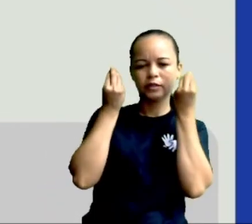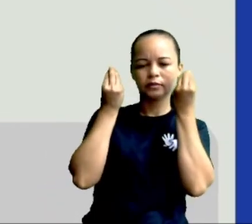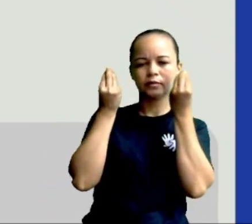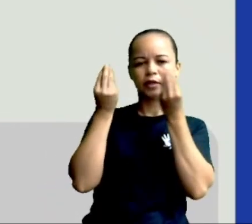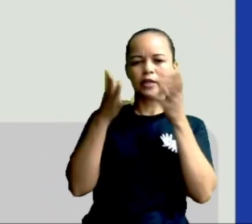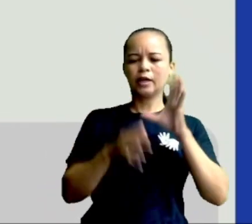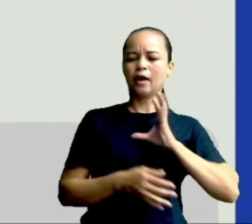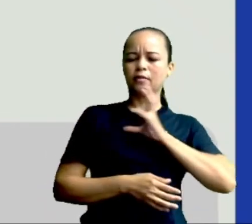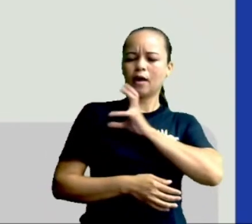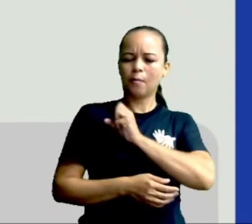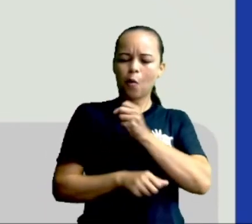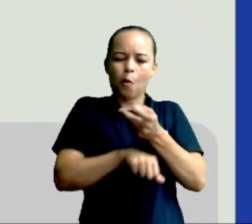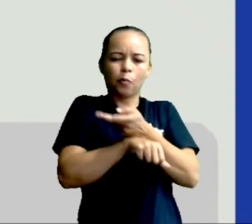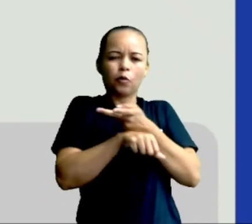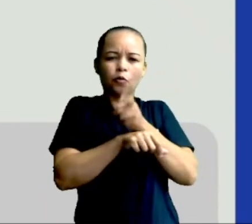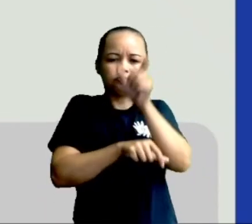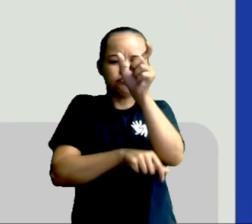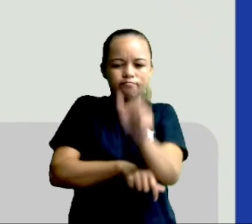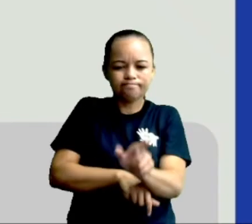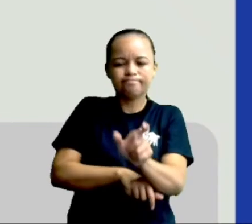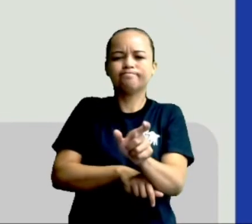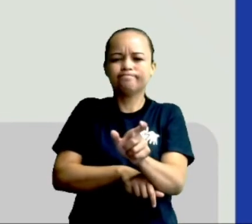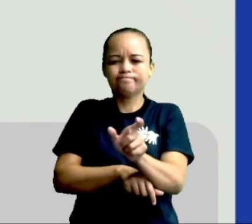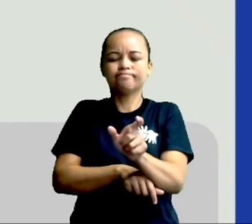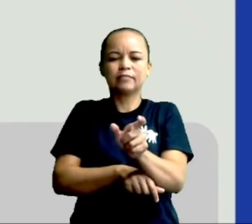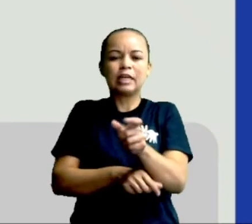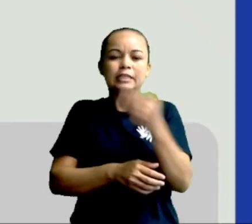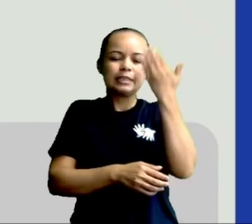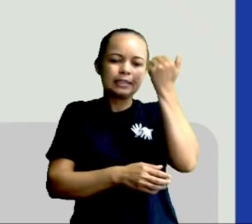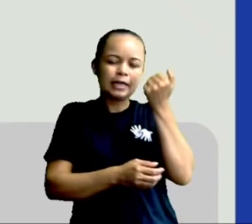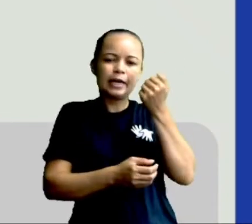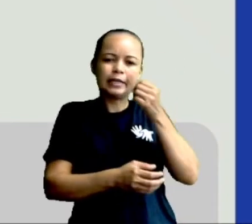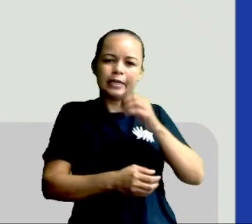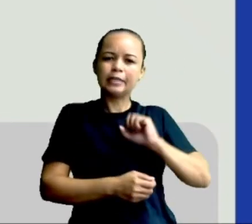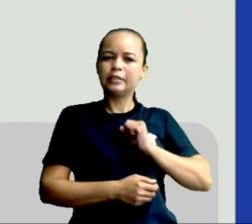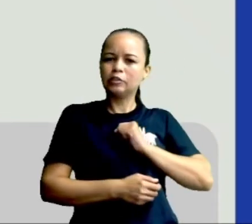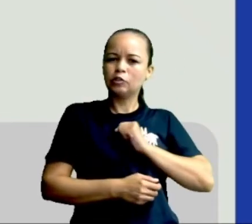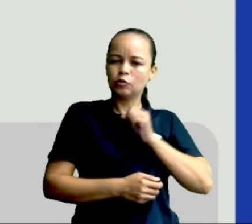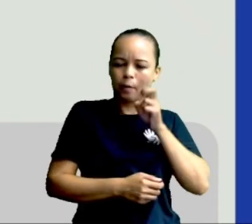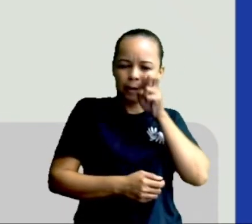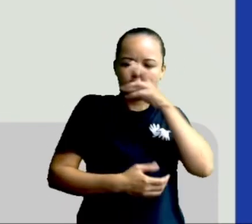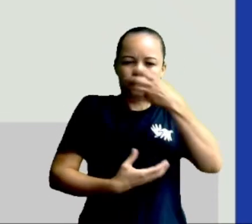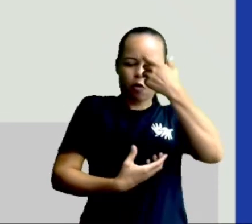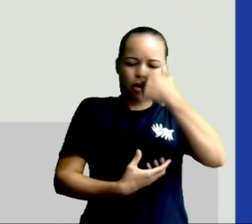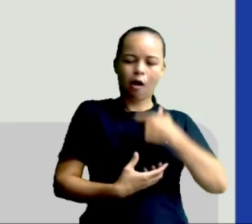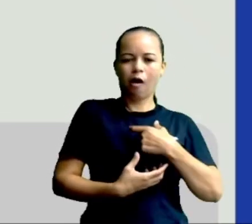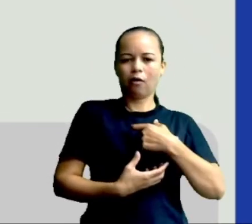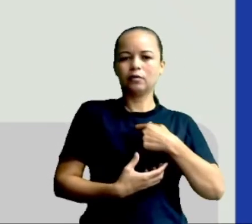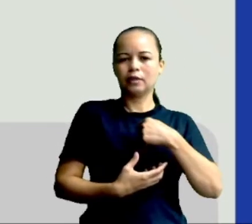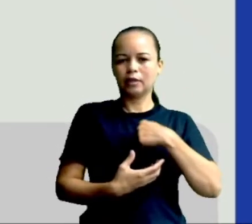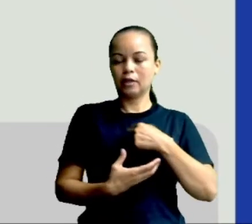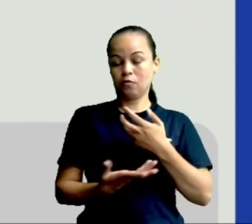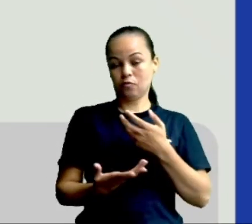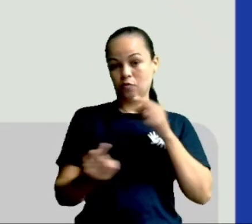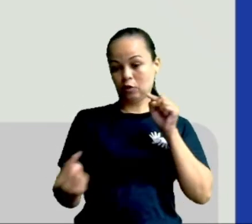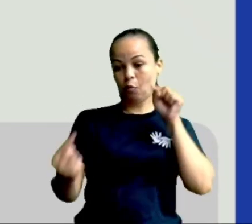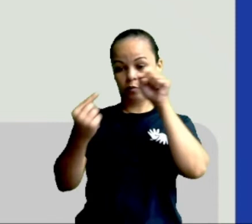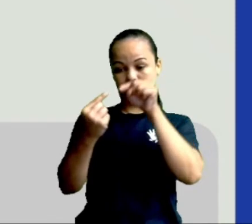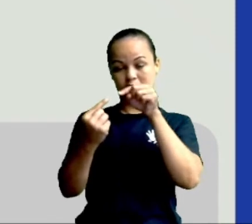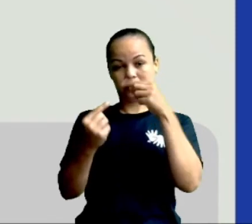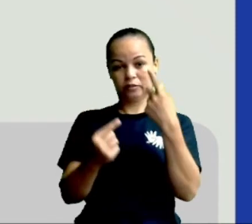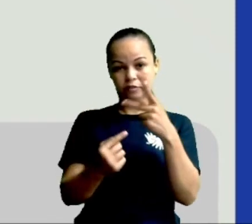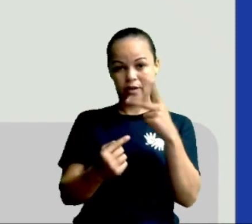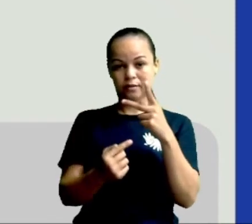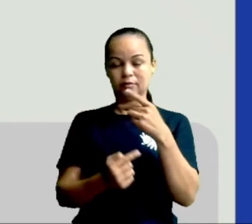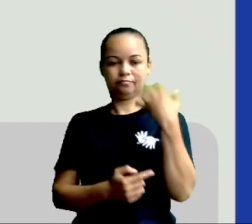amor eu procuro você. Só sei que isso é mais forte que eu. Percebam que o objetivo dessa